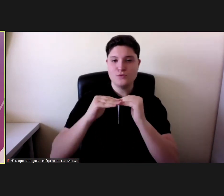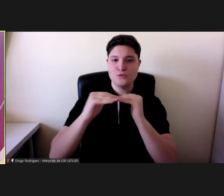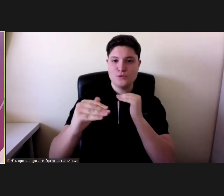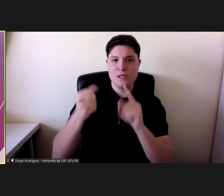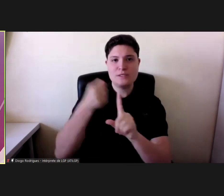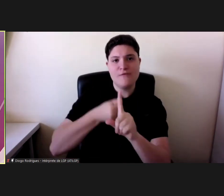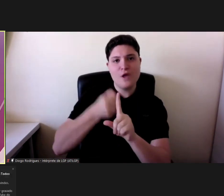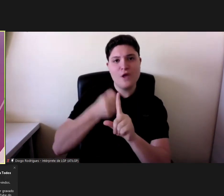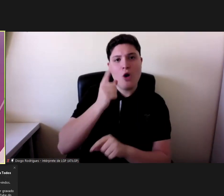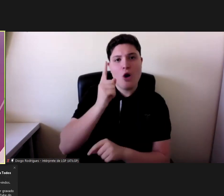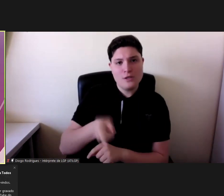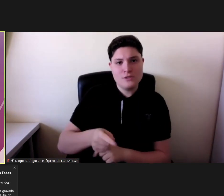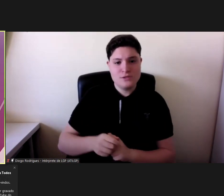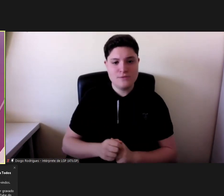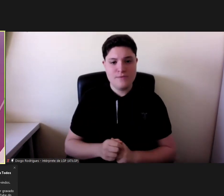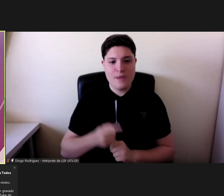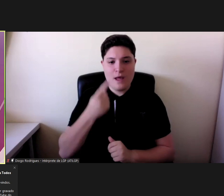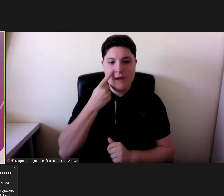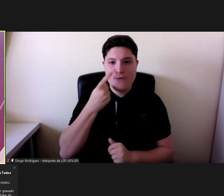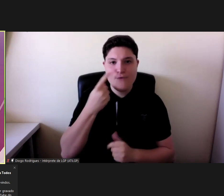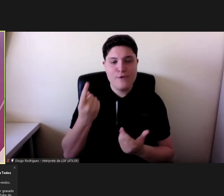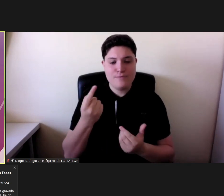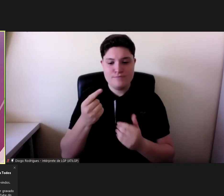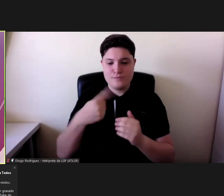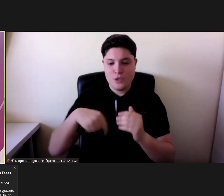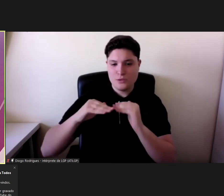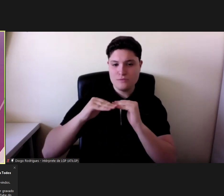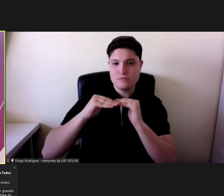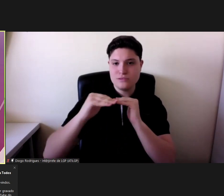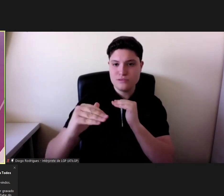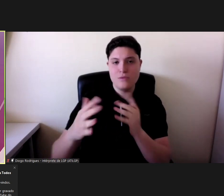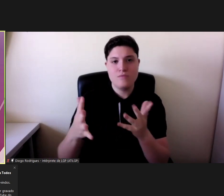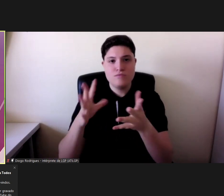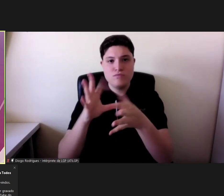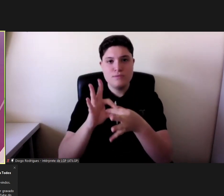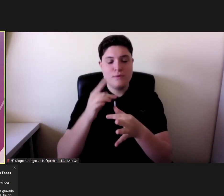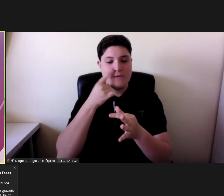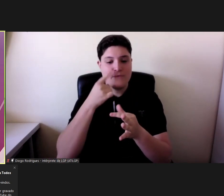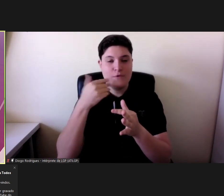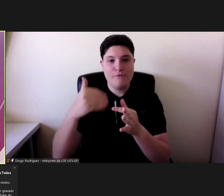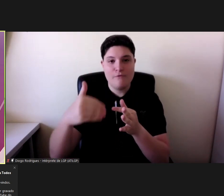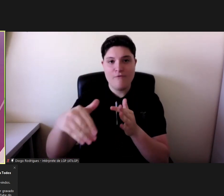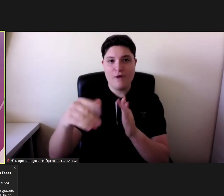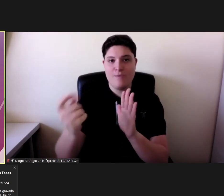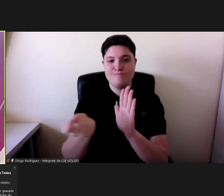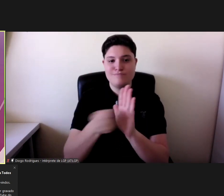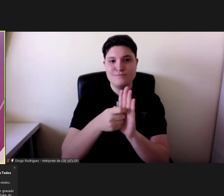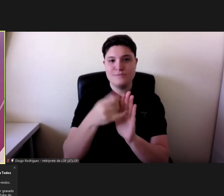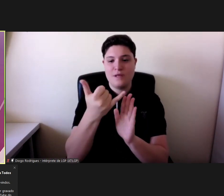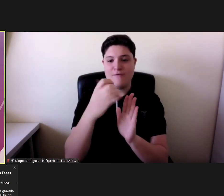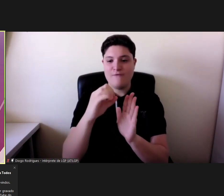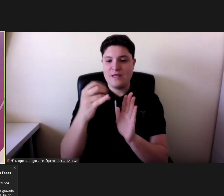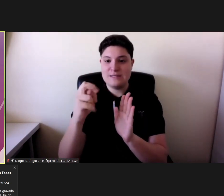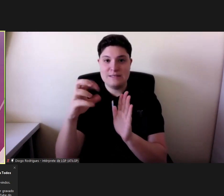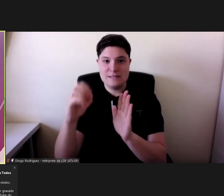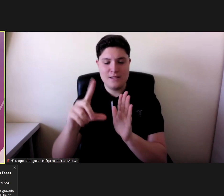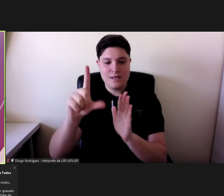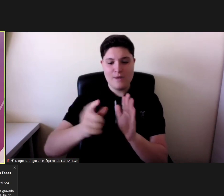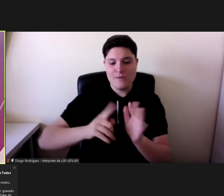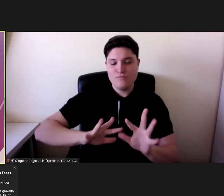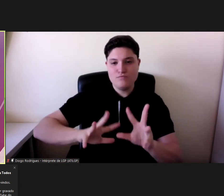os desafios renovados em matéria de sustentabilidade, partindo da implementação da Agenda 2030 e dos Objetivos de Desenvolvimento